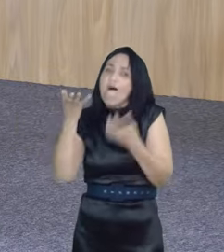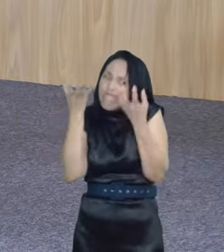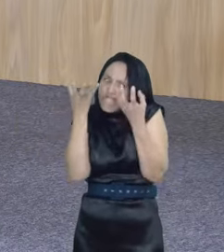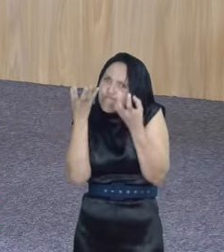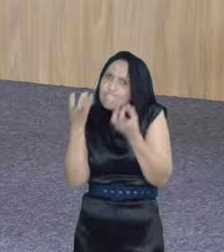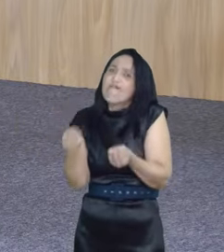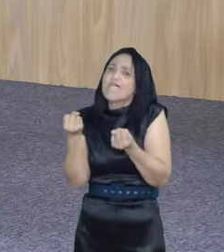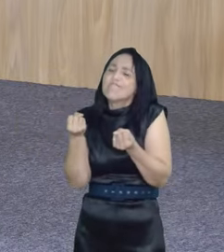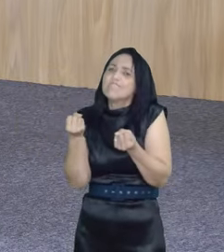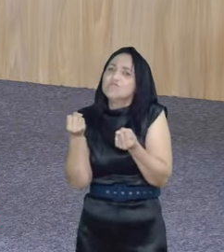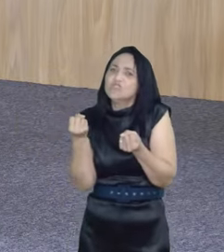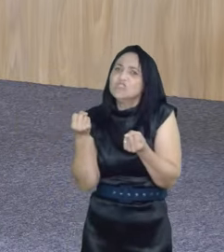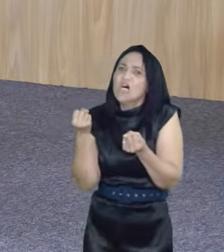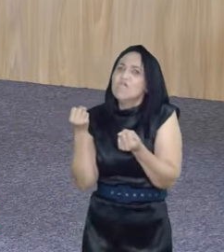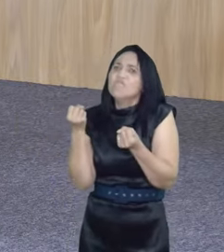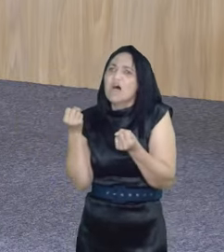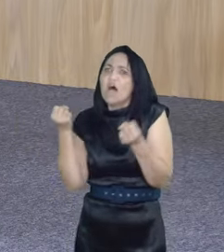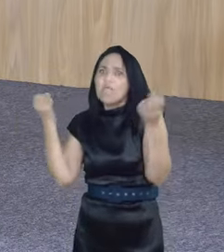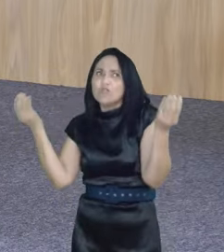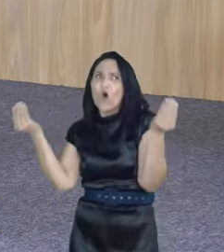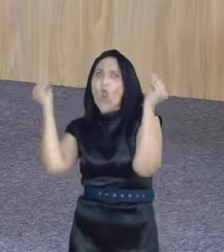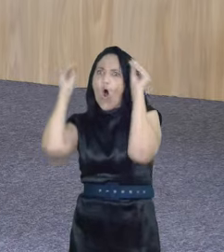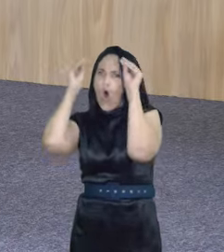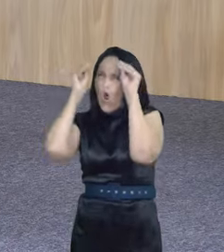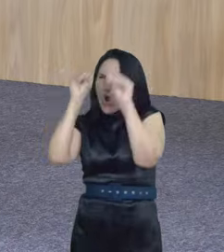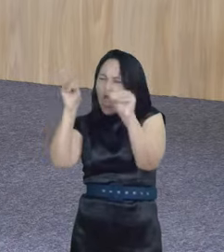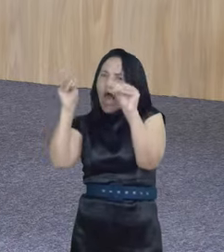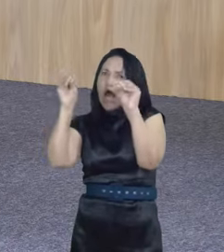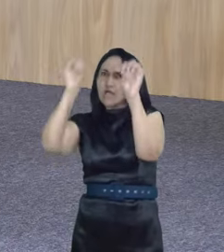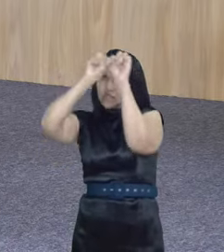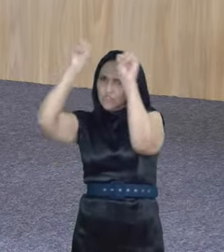apertar o nó aí e colocar no sistema.